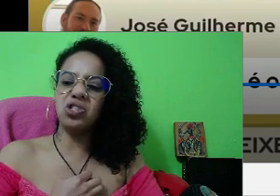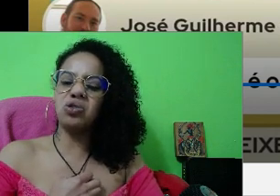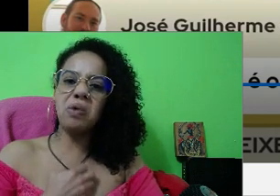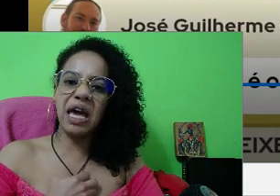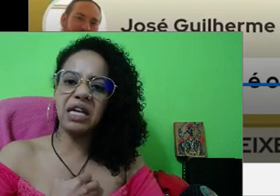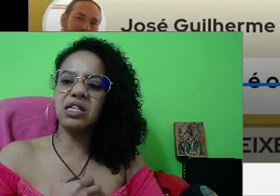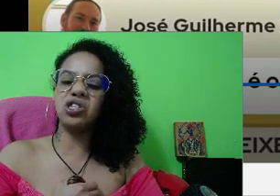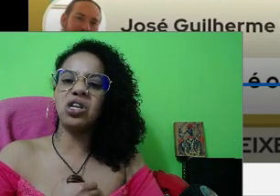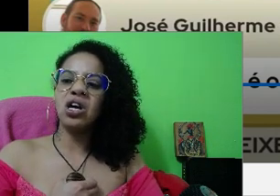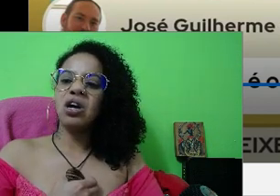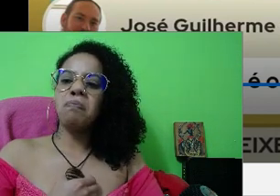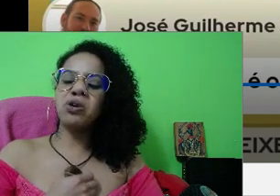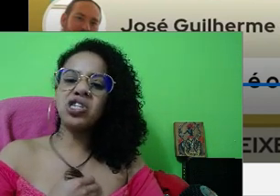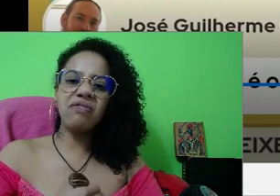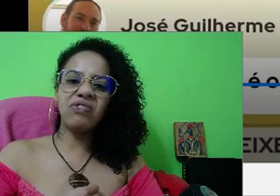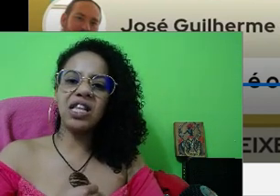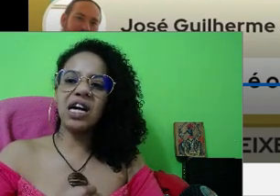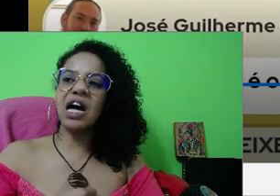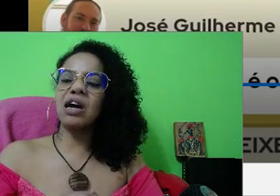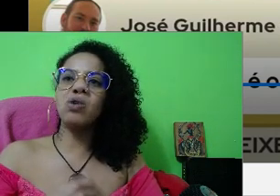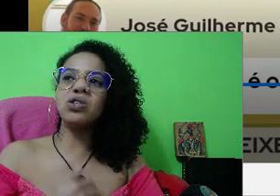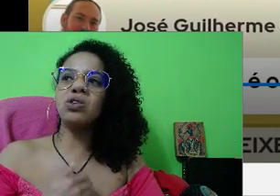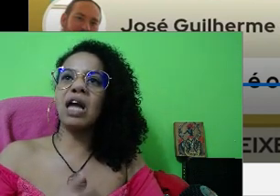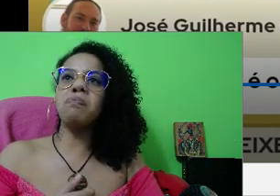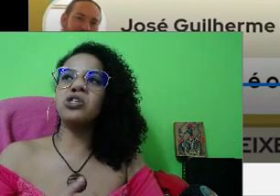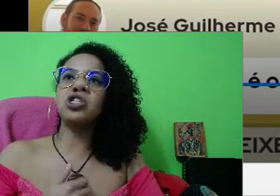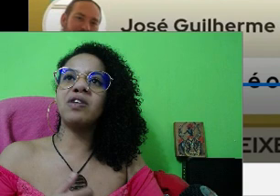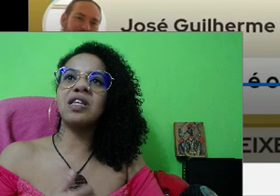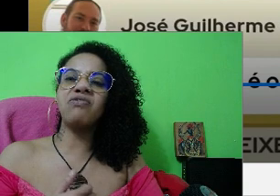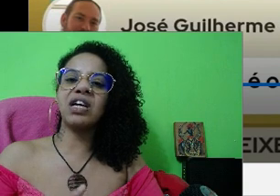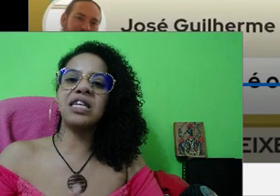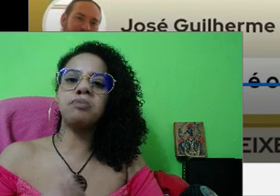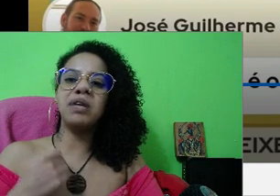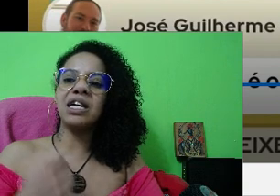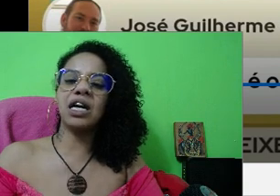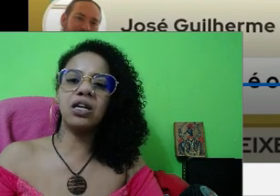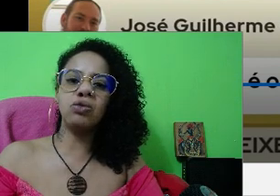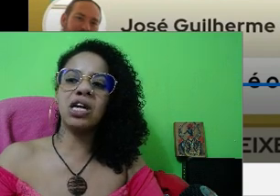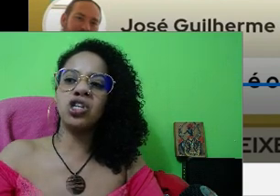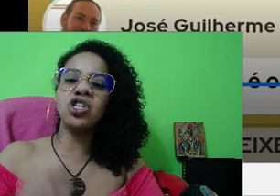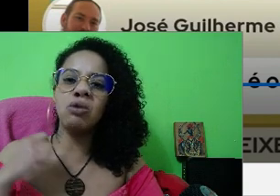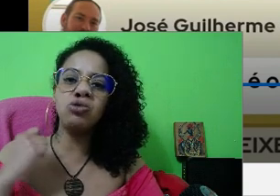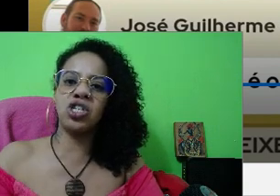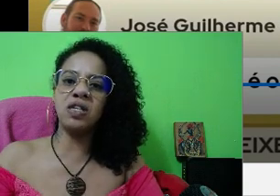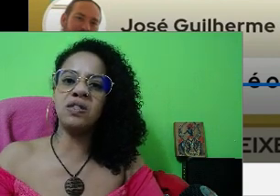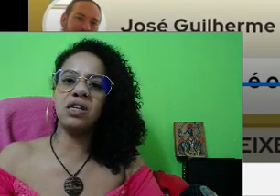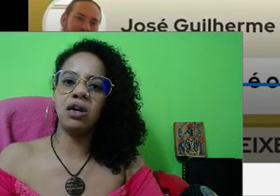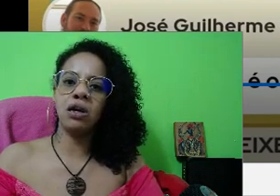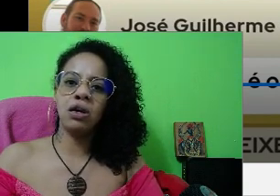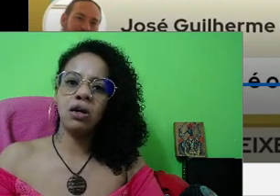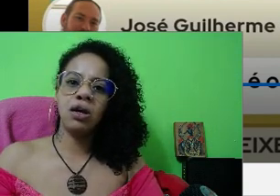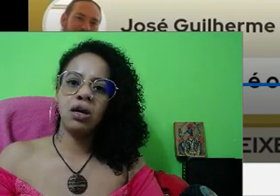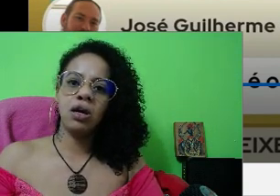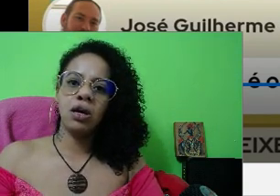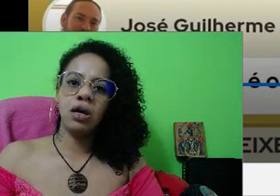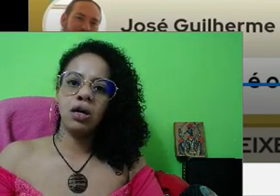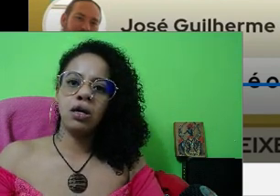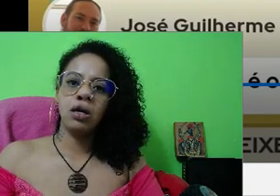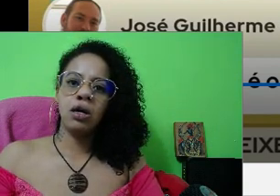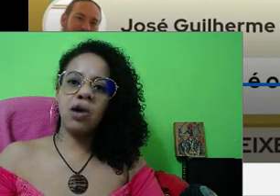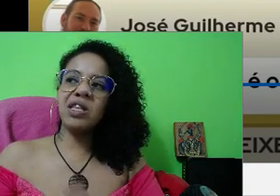gente no sentido de doença de Poxa vida cara quanto tempo a gente vai ter que ficar explicando o que a gente não disse